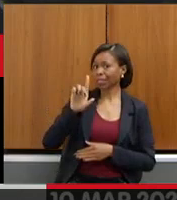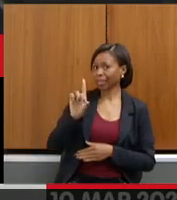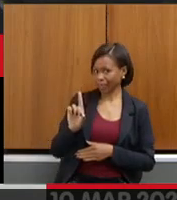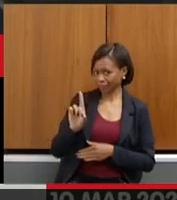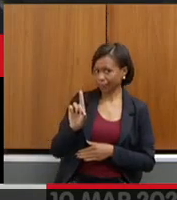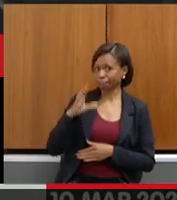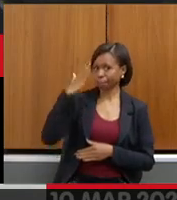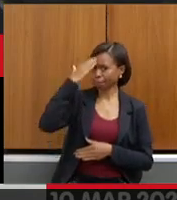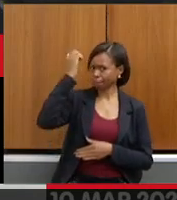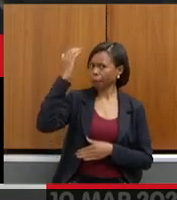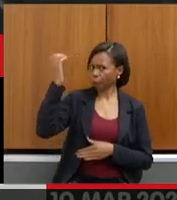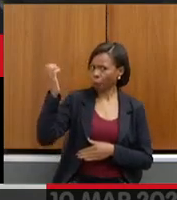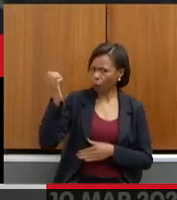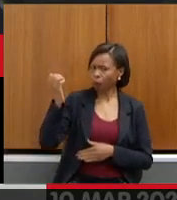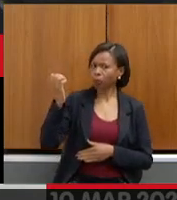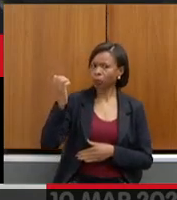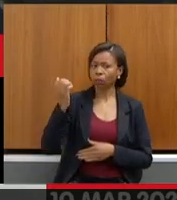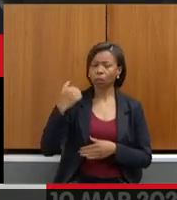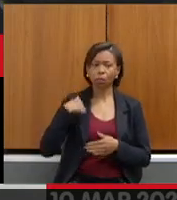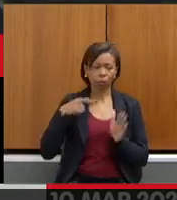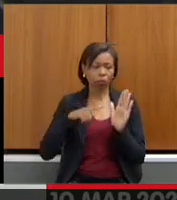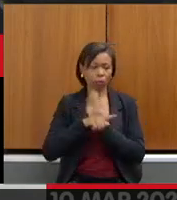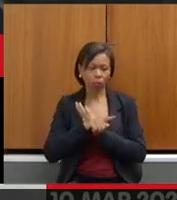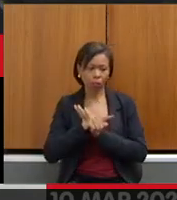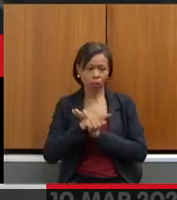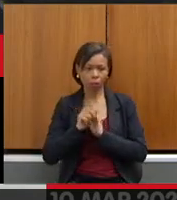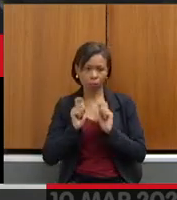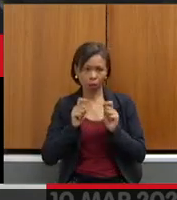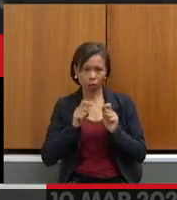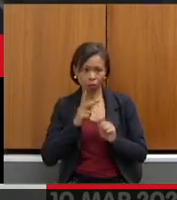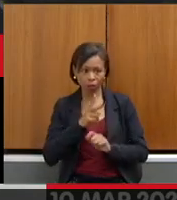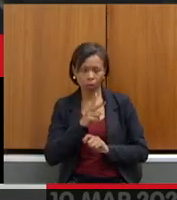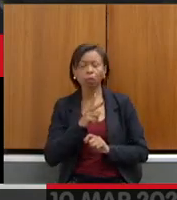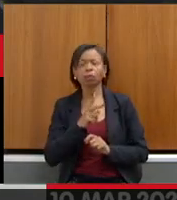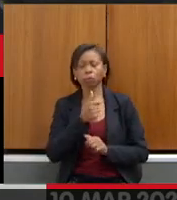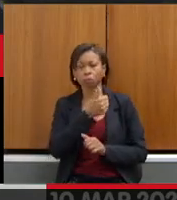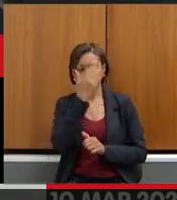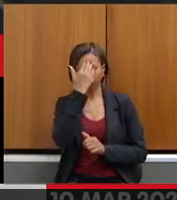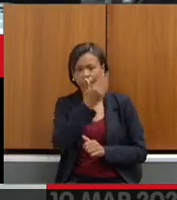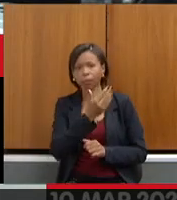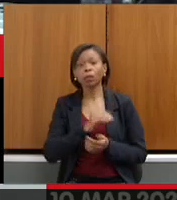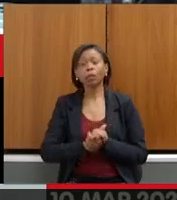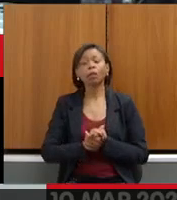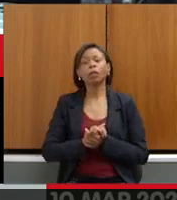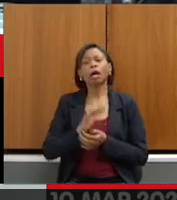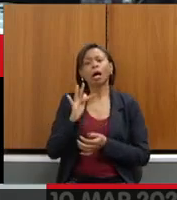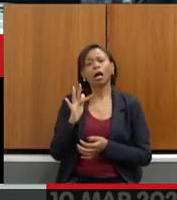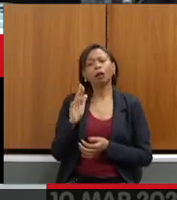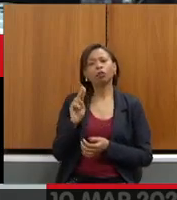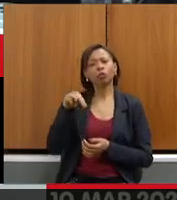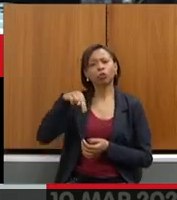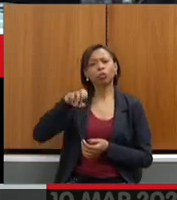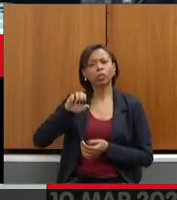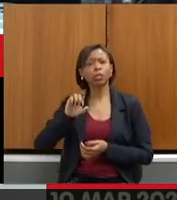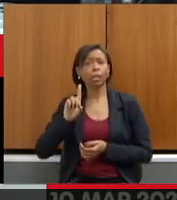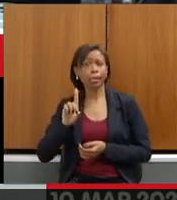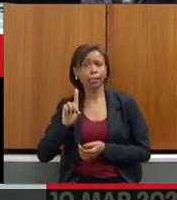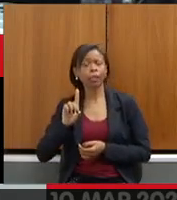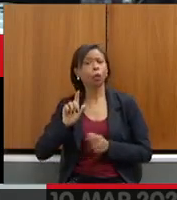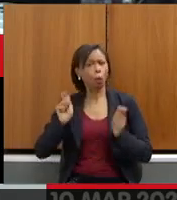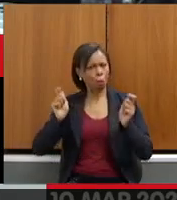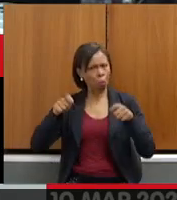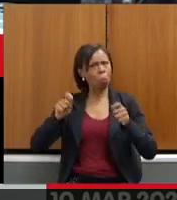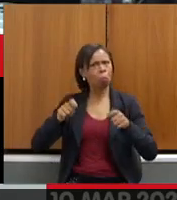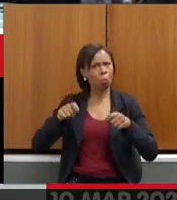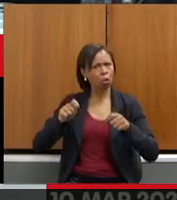Dias gostaria de perguntar presente conseguir muito obrigado presidente da fundação Ezequiel Dias que poderia estar fazendo em Minas